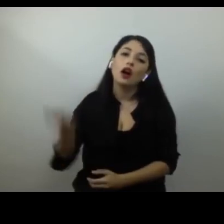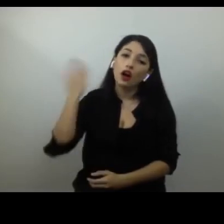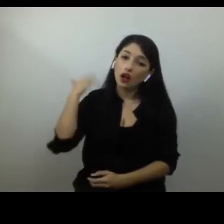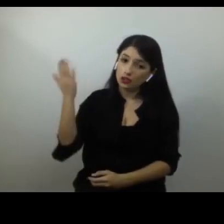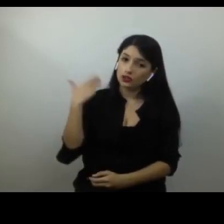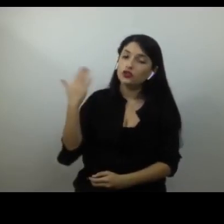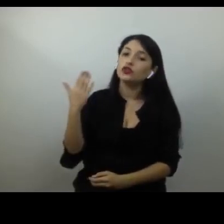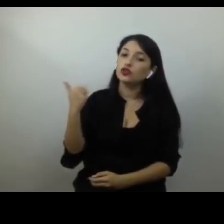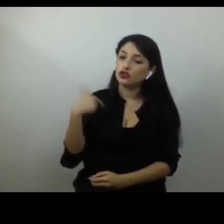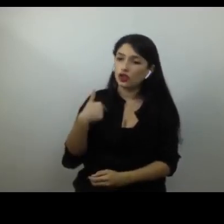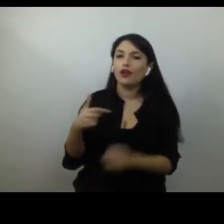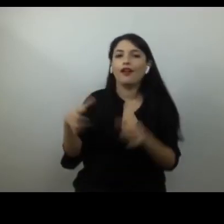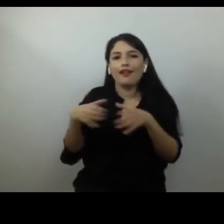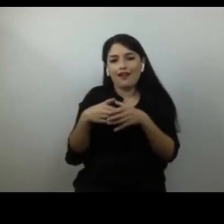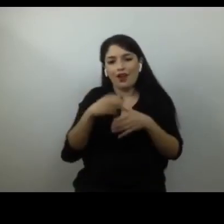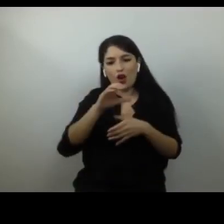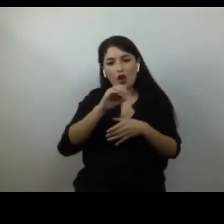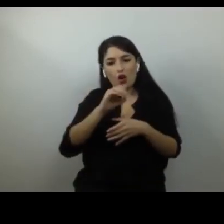no Conselho Federal,